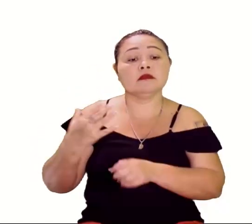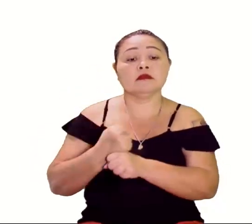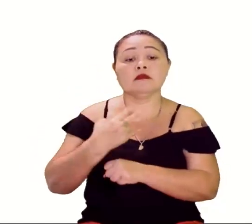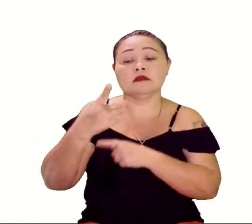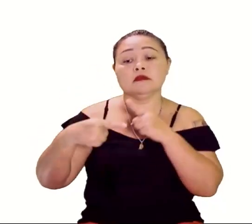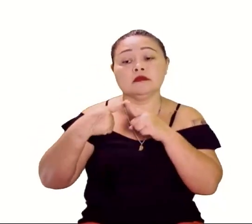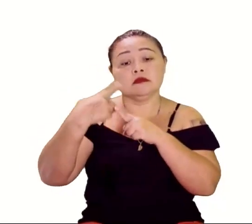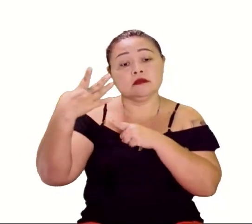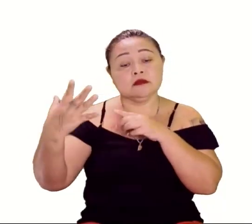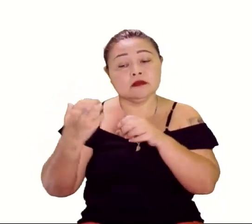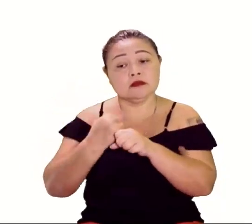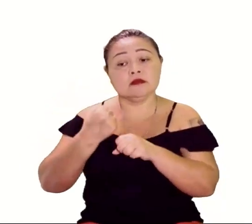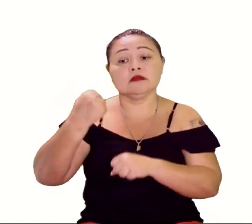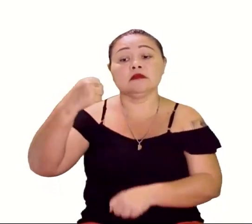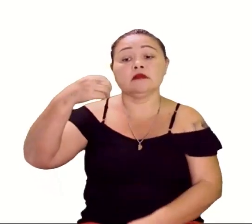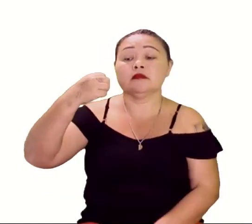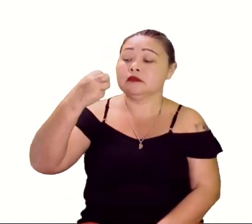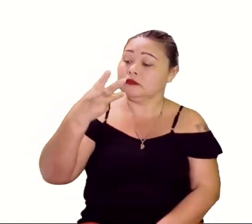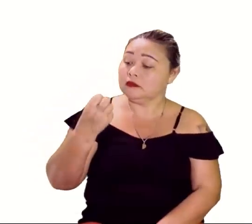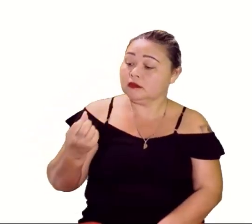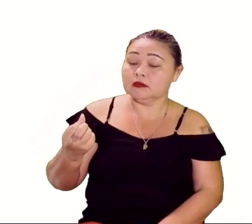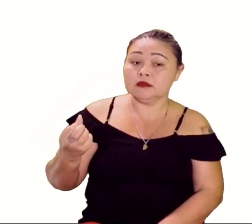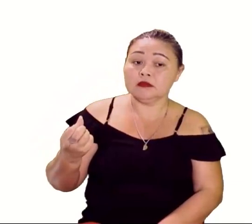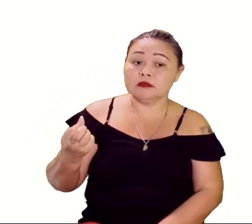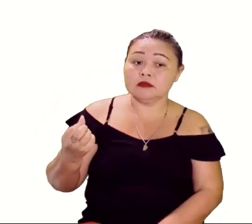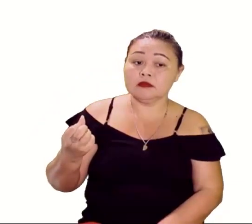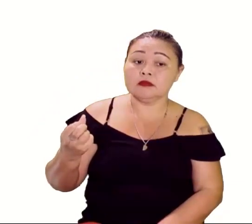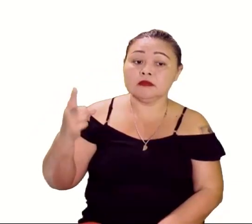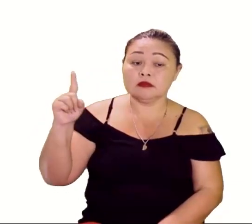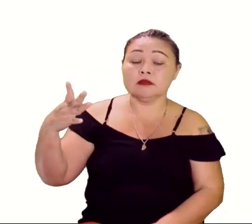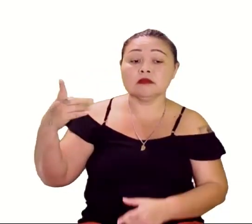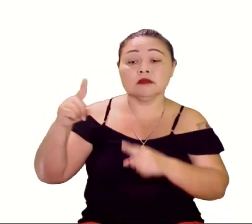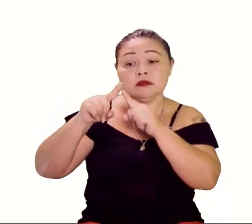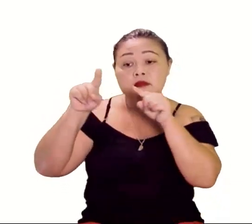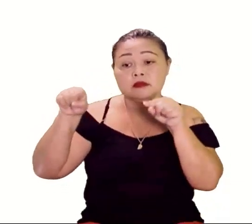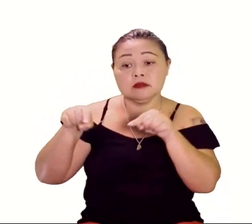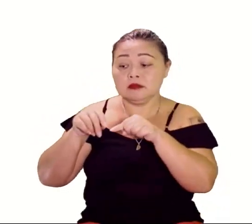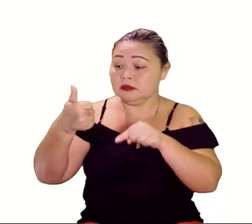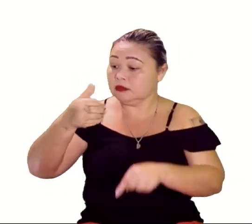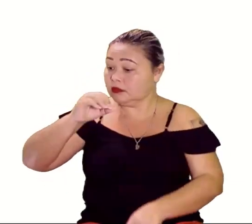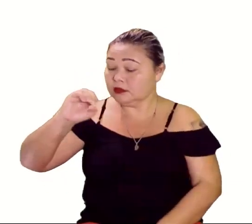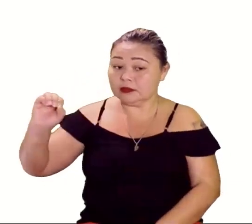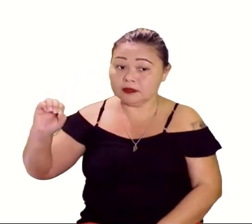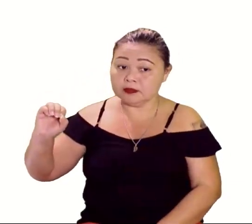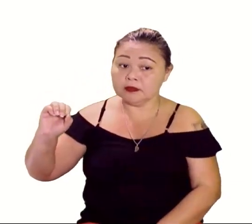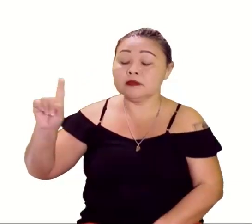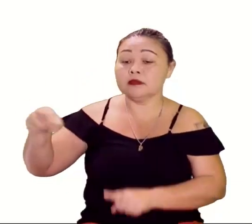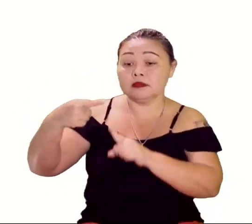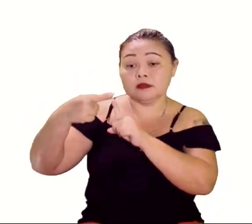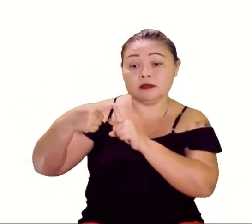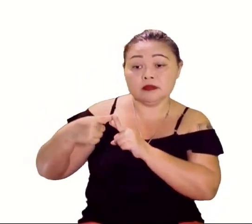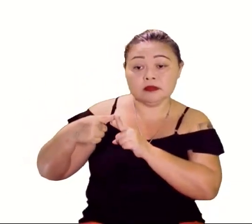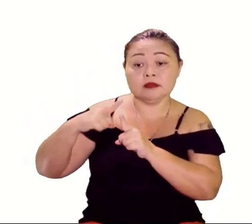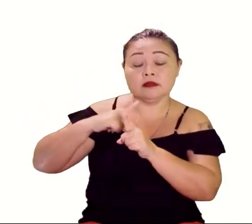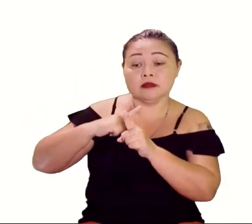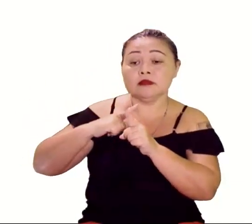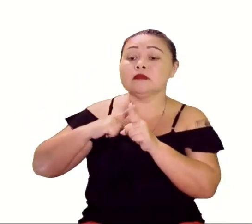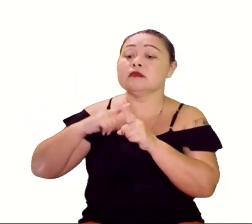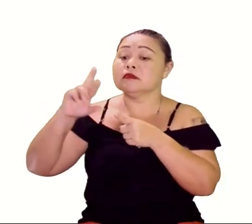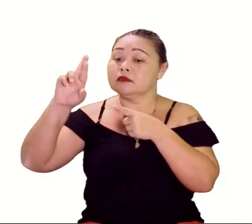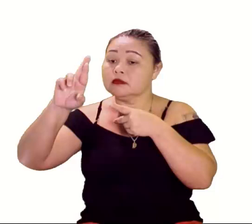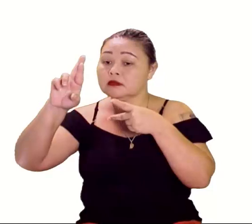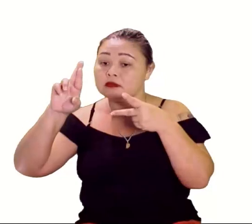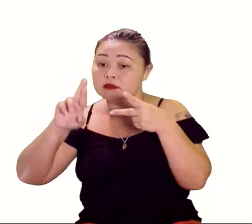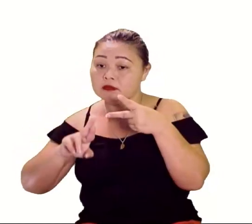Mais 4 vezes 1 é 4 vezes 9? 36. 36. O nosso delta é 100. Nosso delta positivo vai ter duas